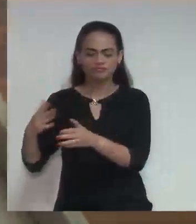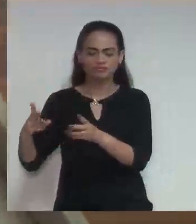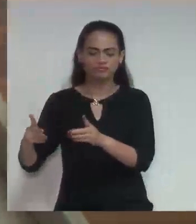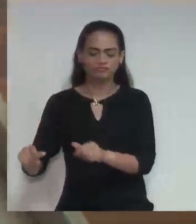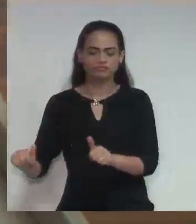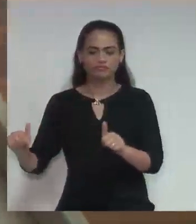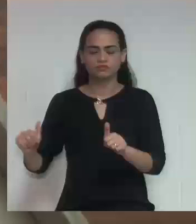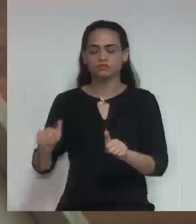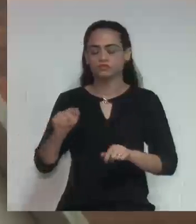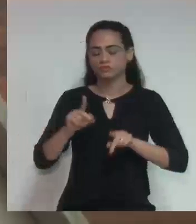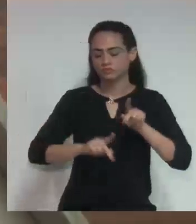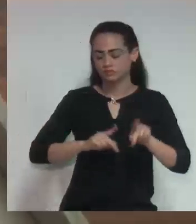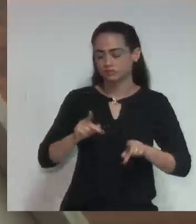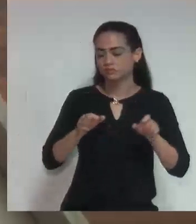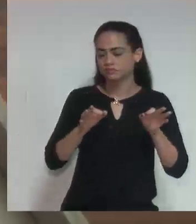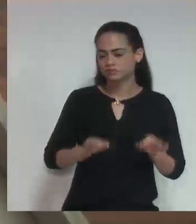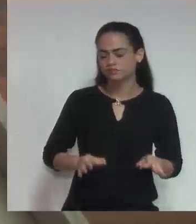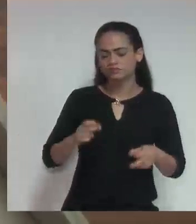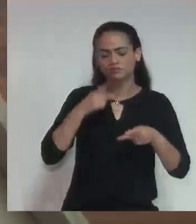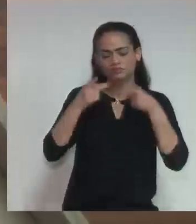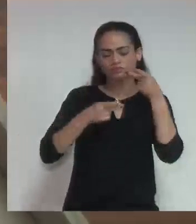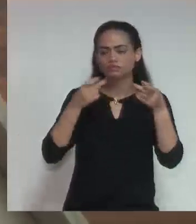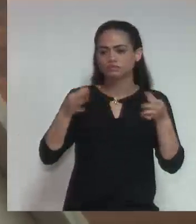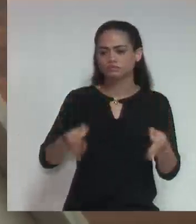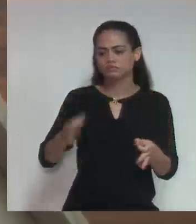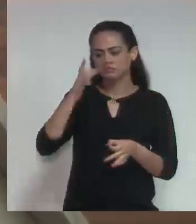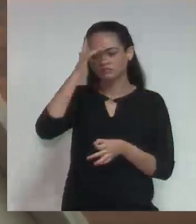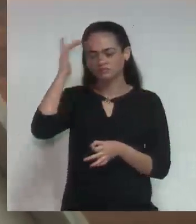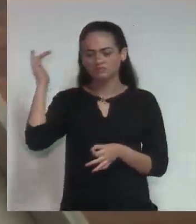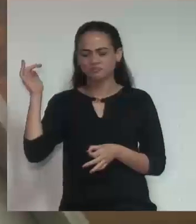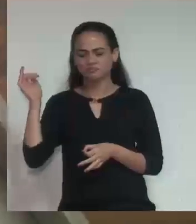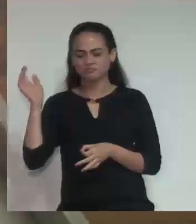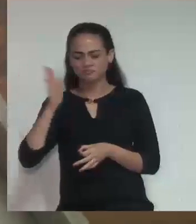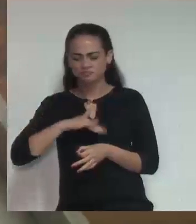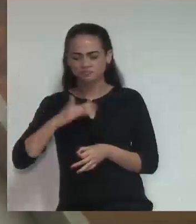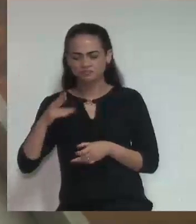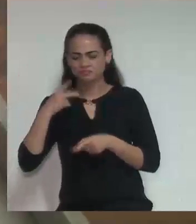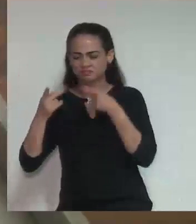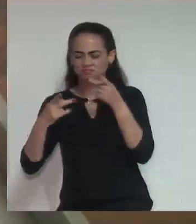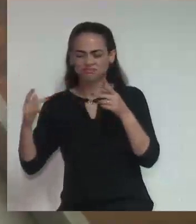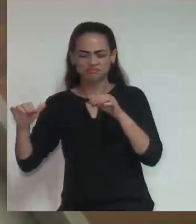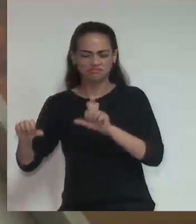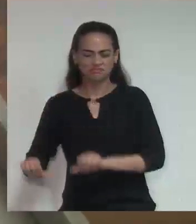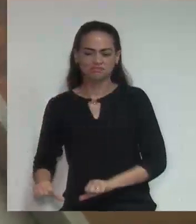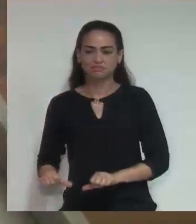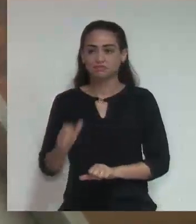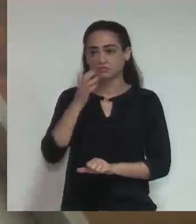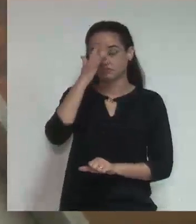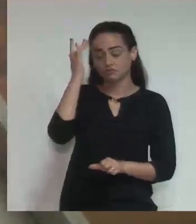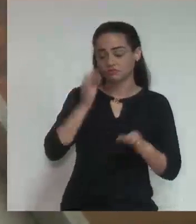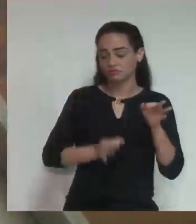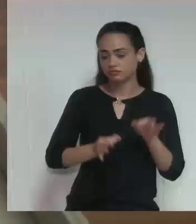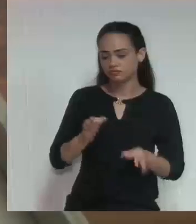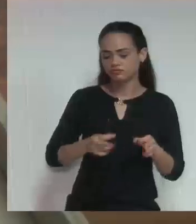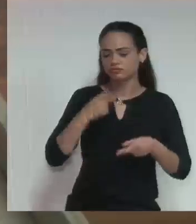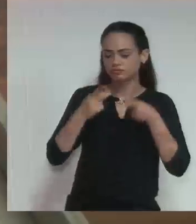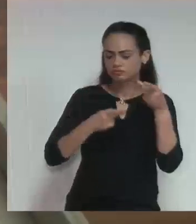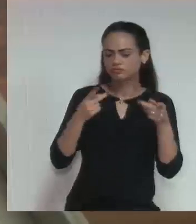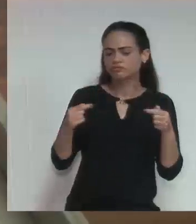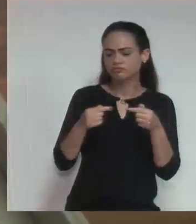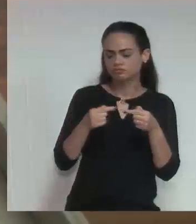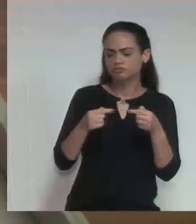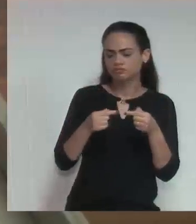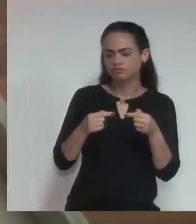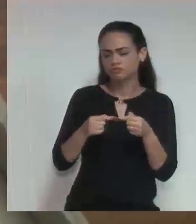produz sabedoria, mas a língua perversa será extirpada. Os lábios do justo sabem o que é próprio, mas a boca dos ímpios